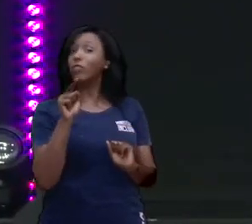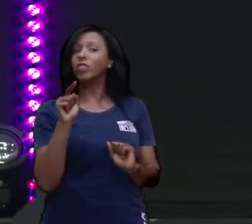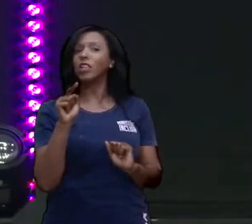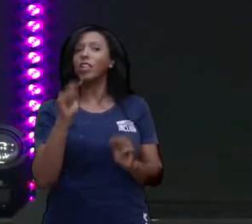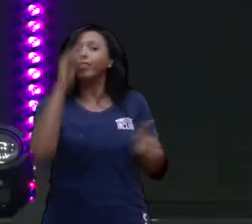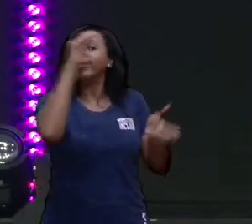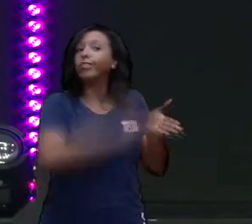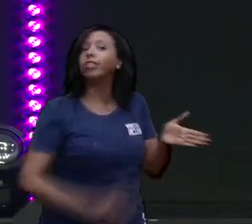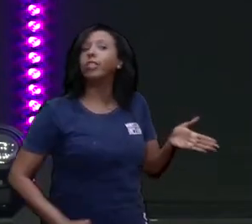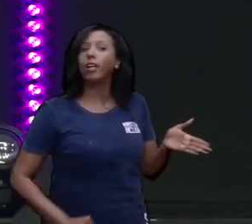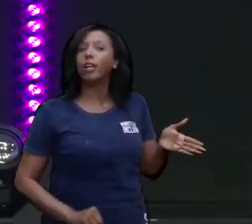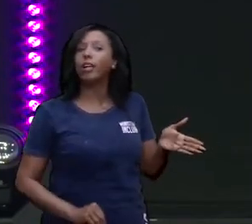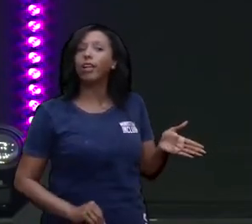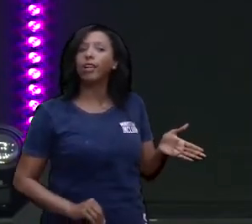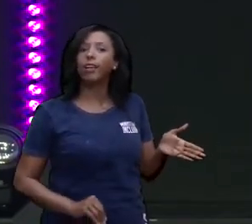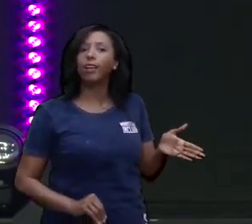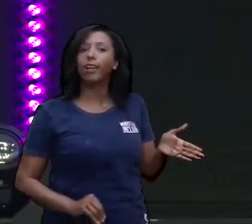eliminaria